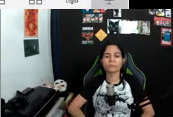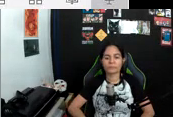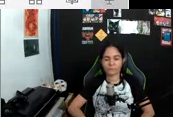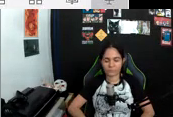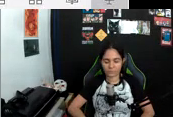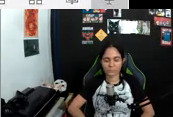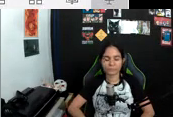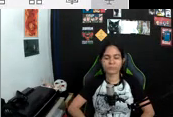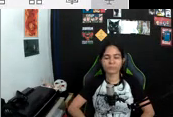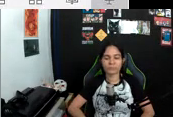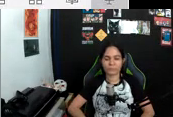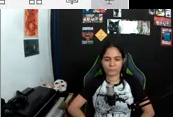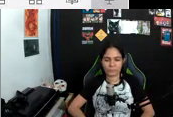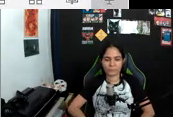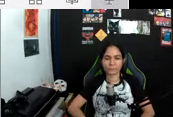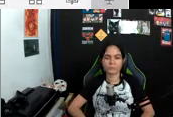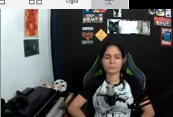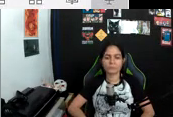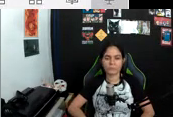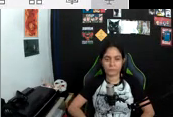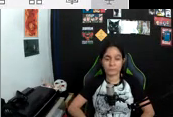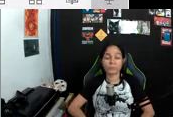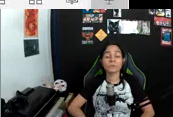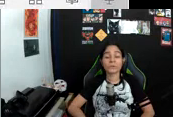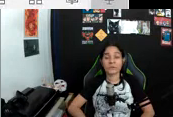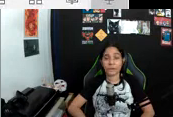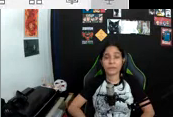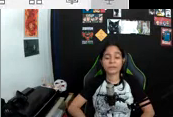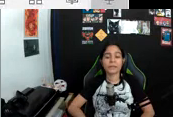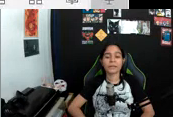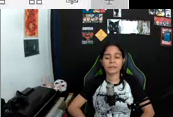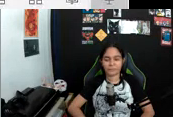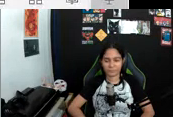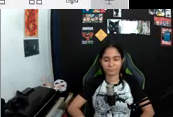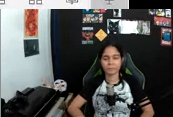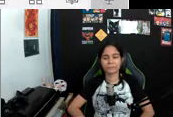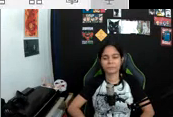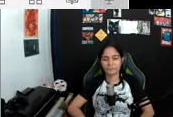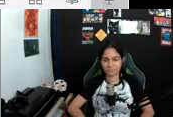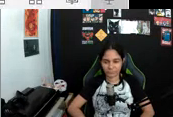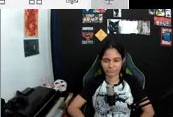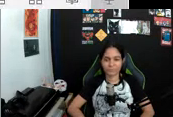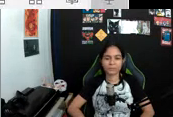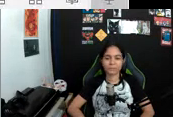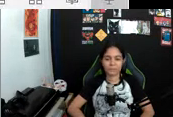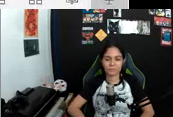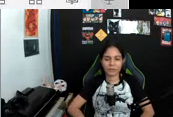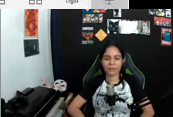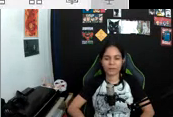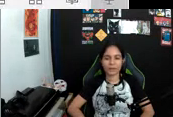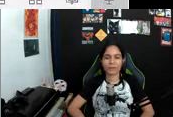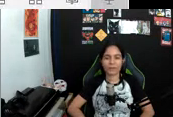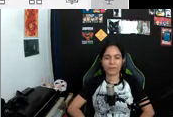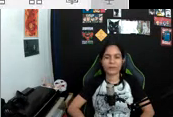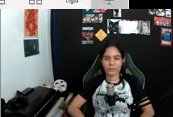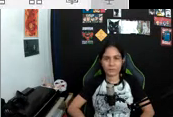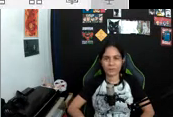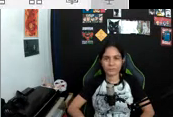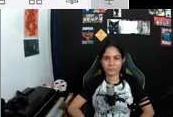reação, criatura. A gente fica num pavor tão grande que eu não sabia para onde trocar o tiro. Entendeu?